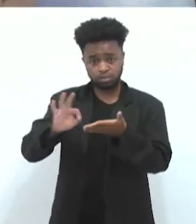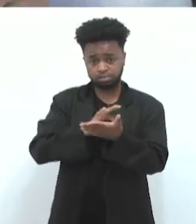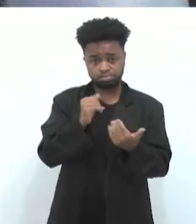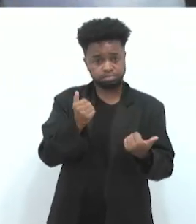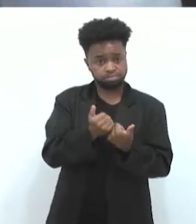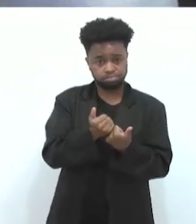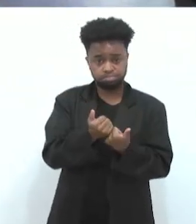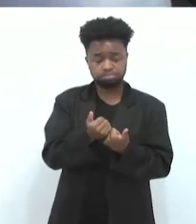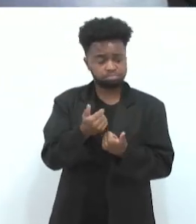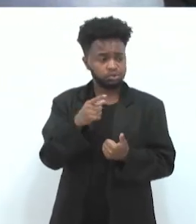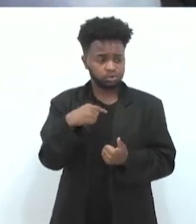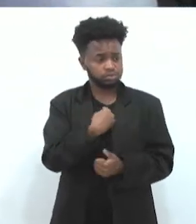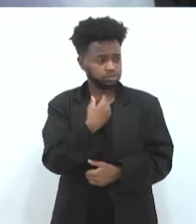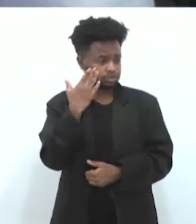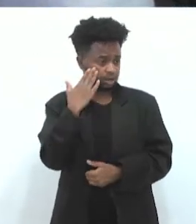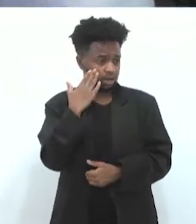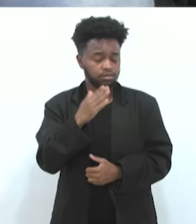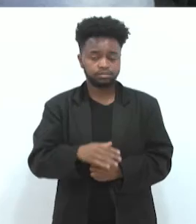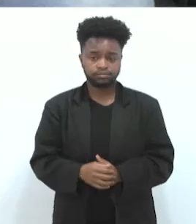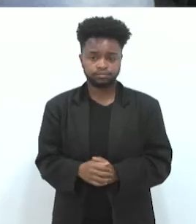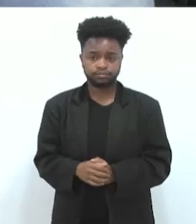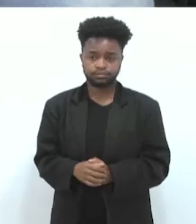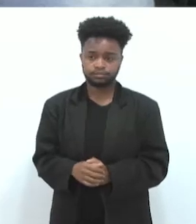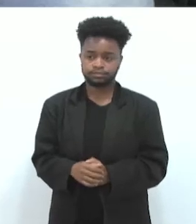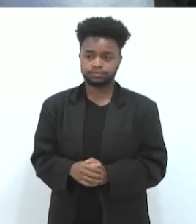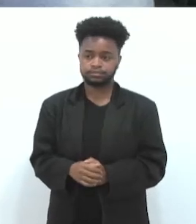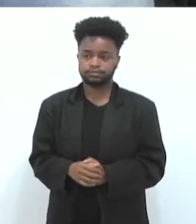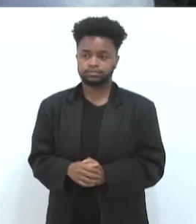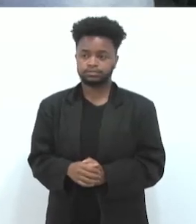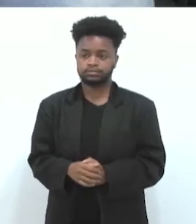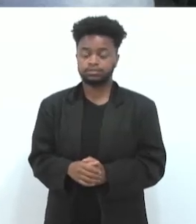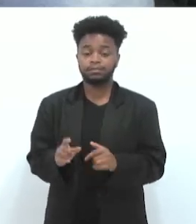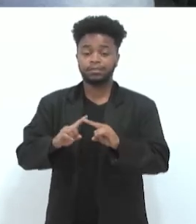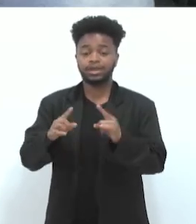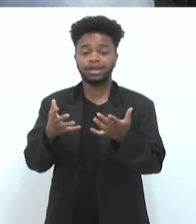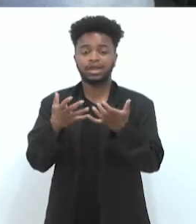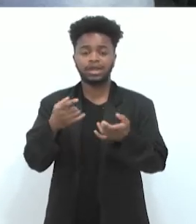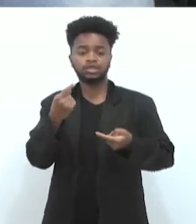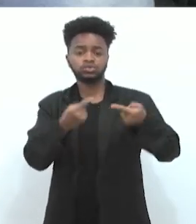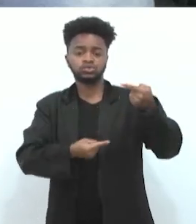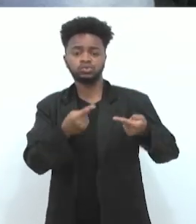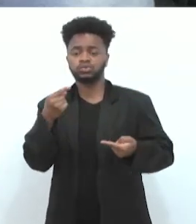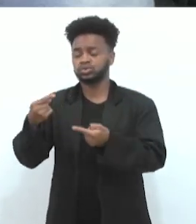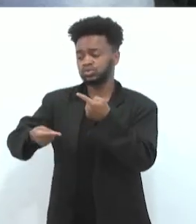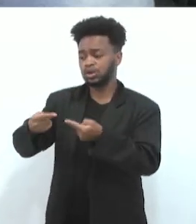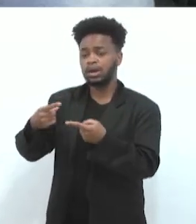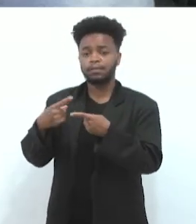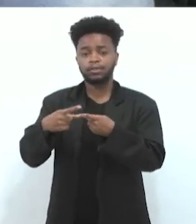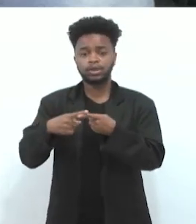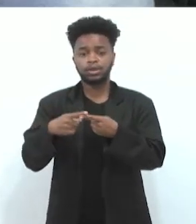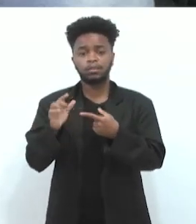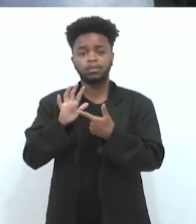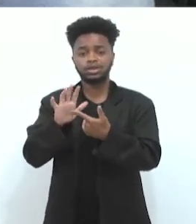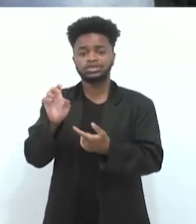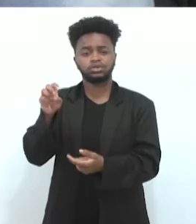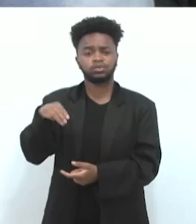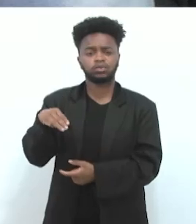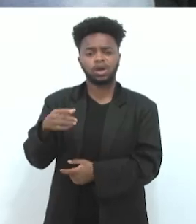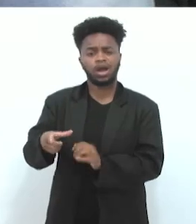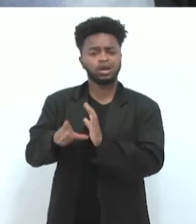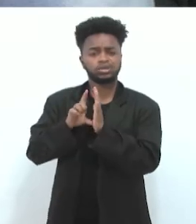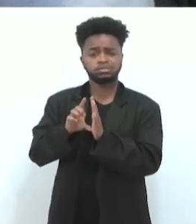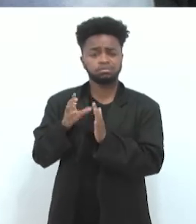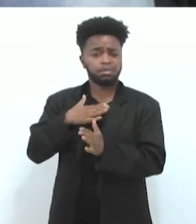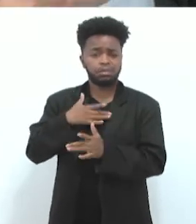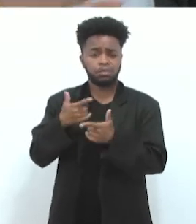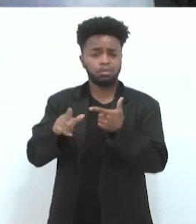testemunho, todos somos testemunhos. Agora, deputado Luiz Paulo, querer travar uma batalha porque um apresentou 5 minutos antes que o outro, para mim não tem